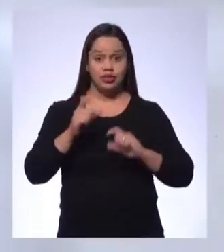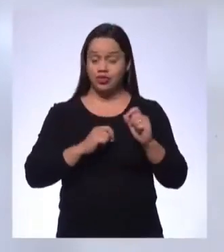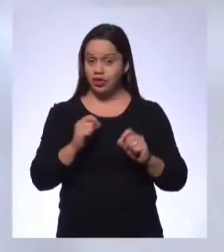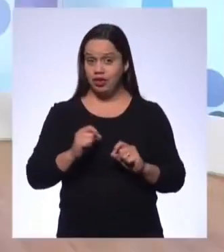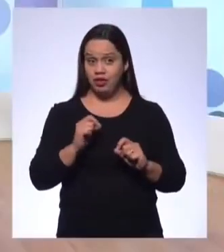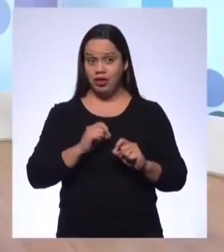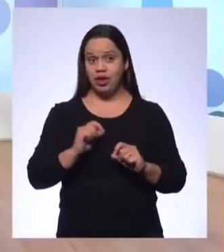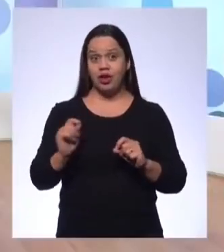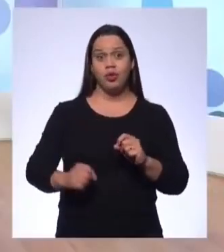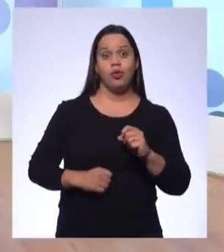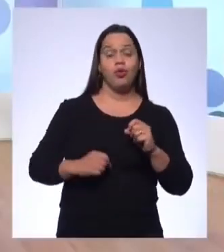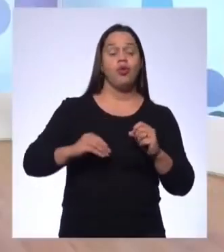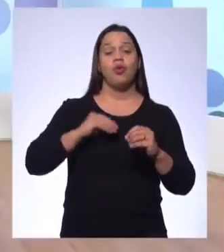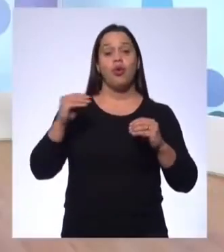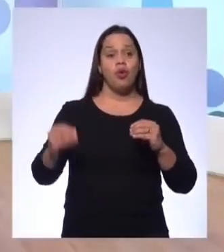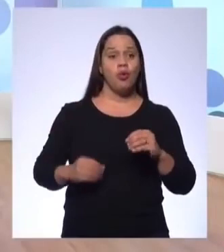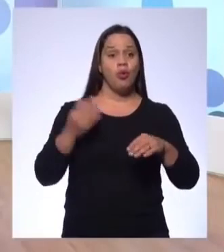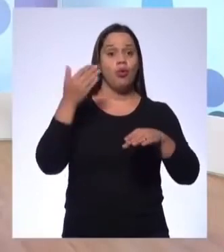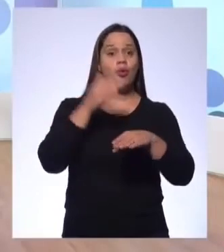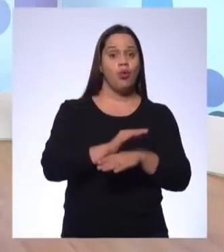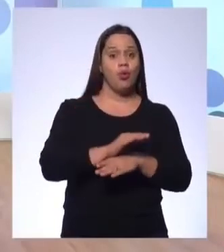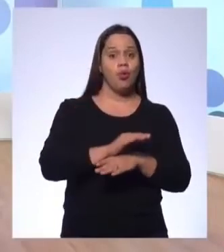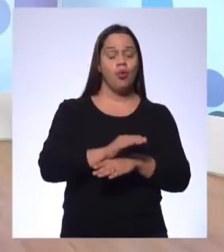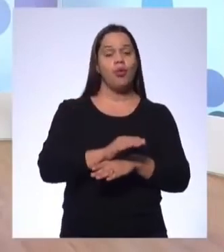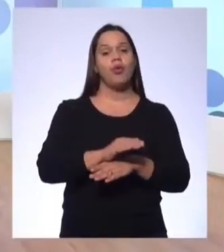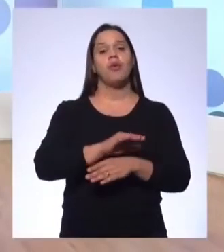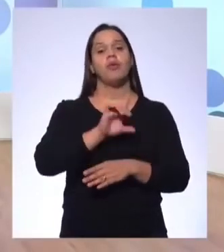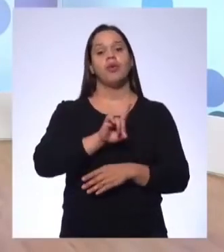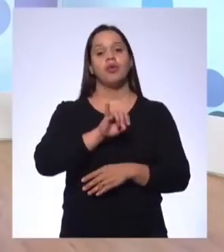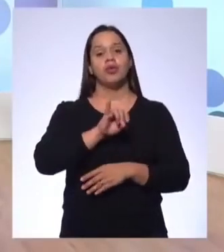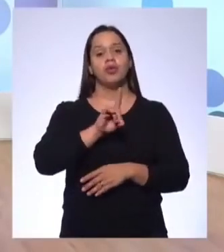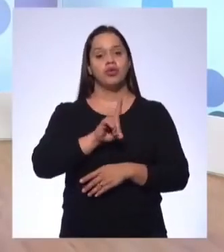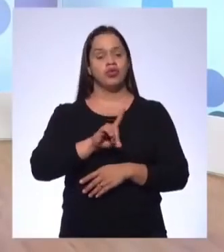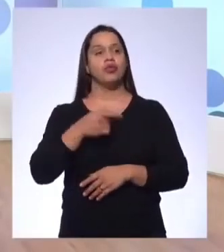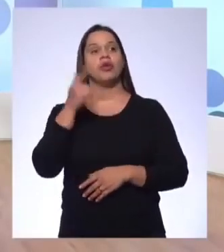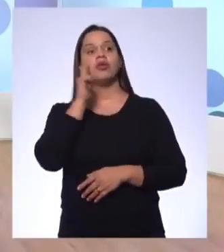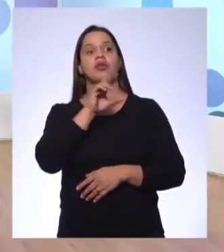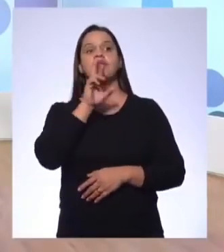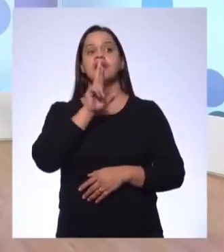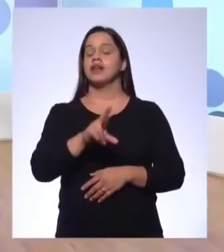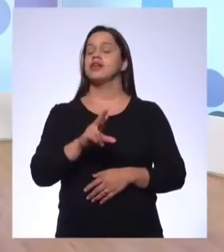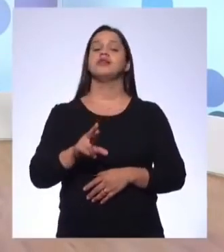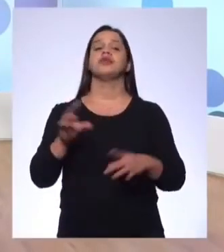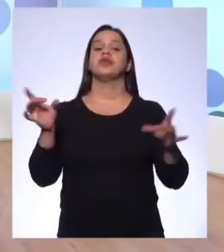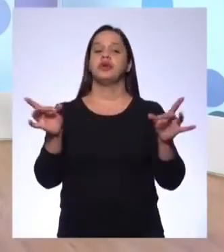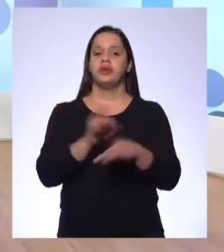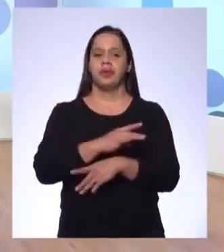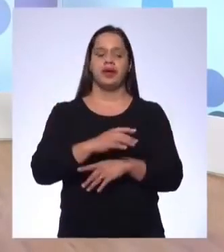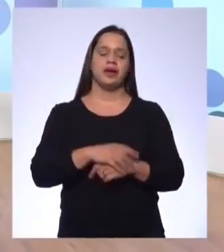did. Aí o pessoal ficou um pouco mais dificuldade da resposta completa.